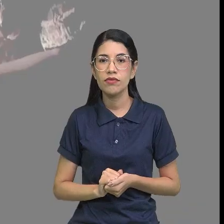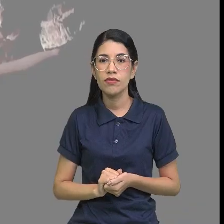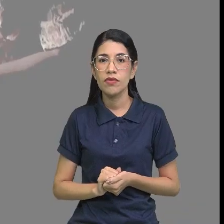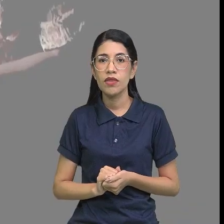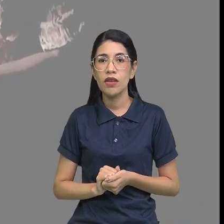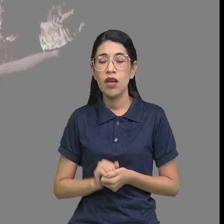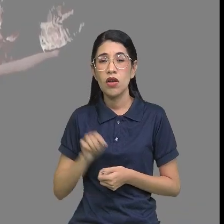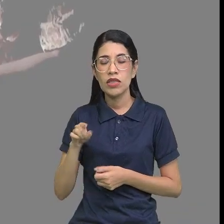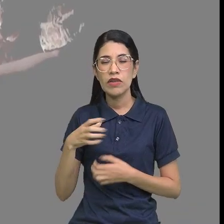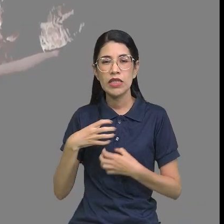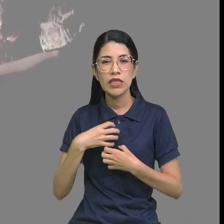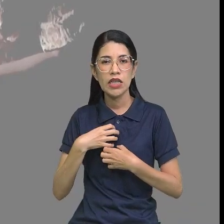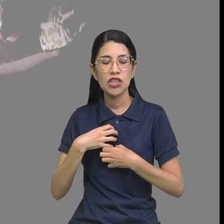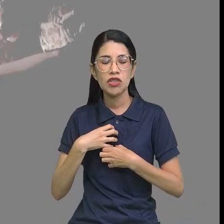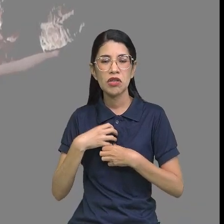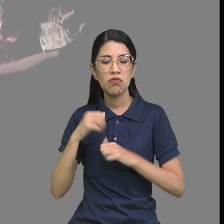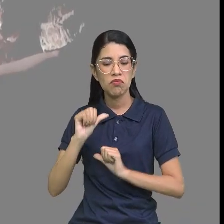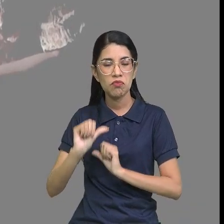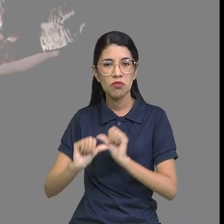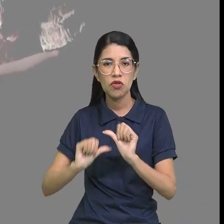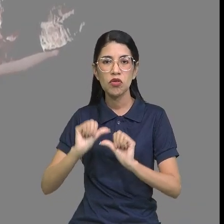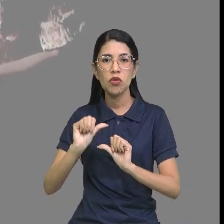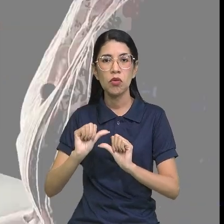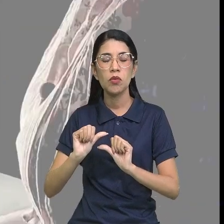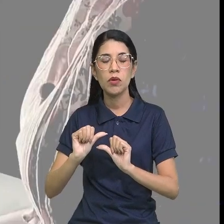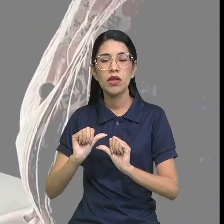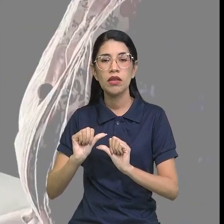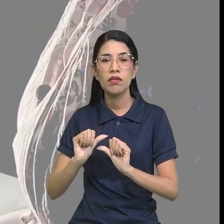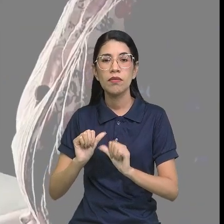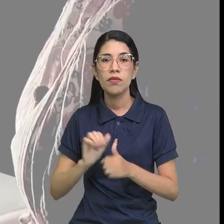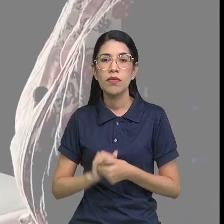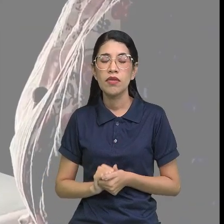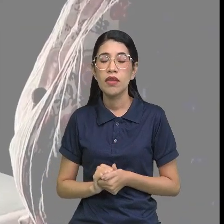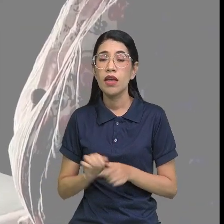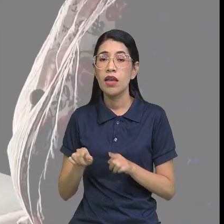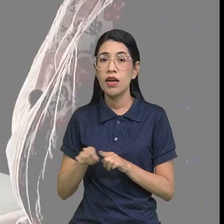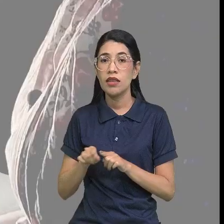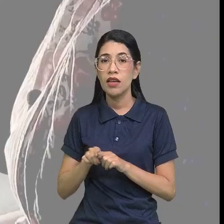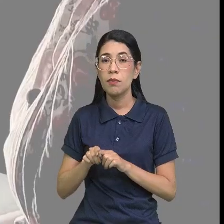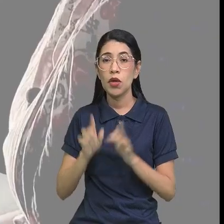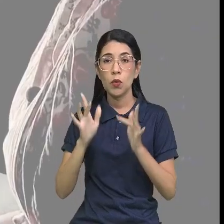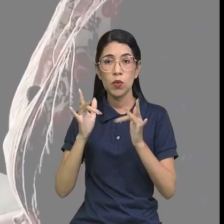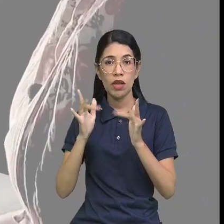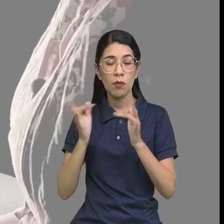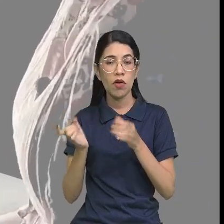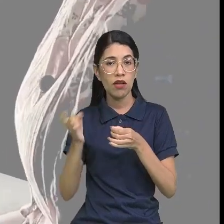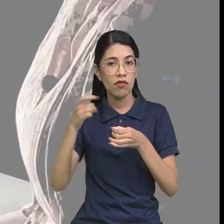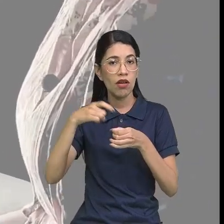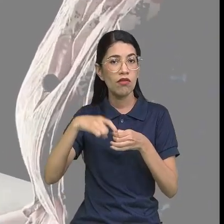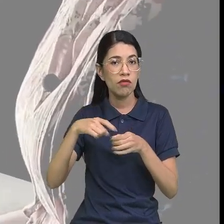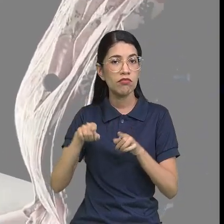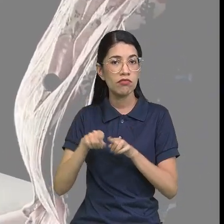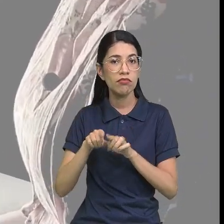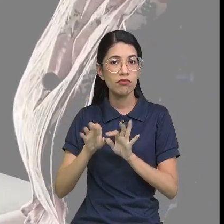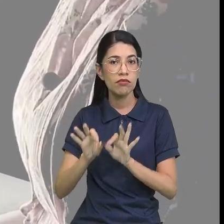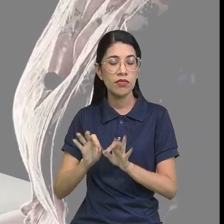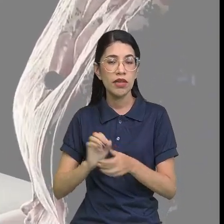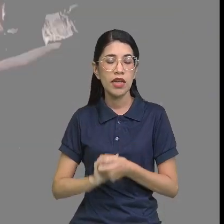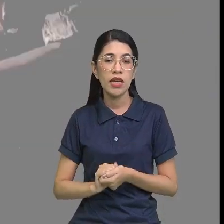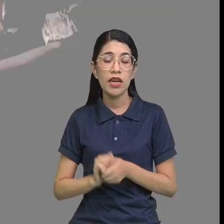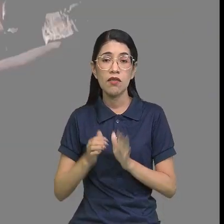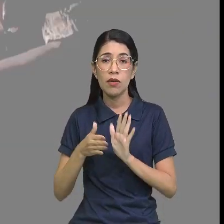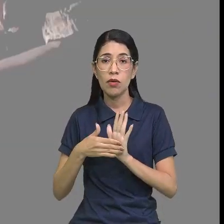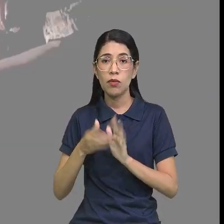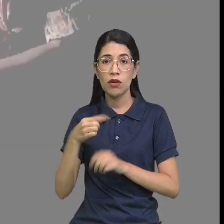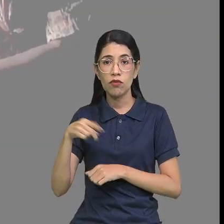Você vai se sentir outra. Fique sabendo, minha florzinha, que até o seu namorado vai voltar e propor